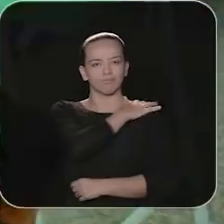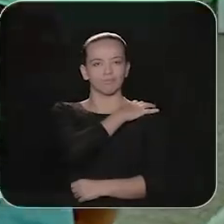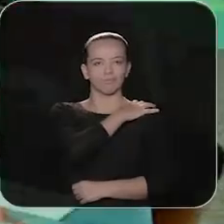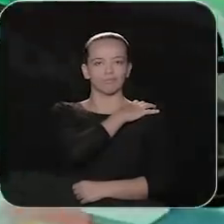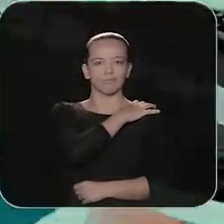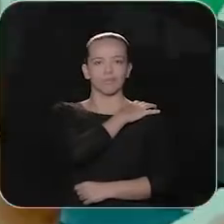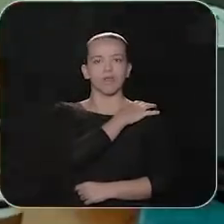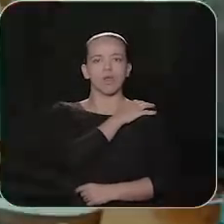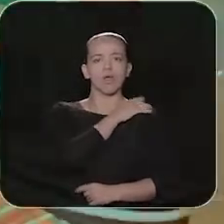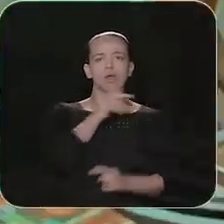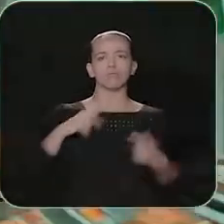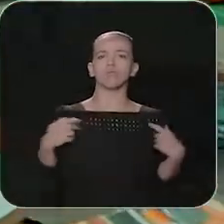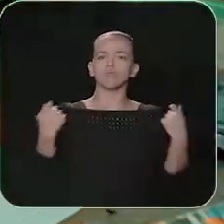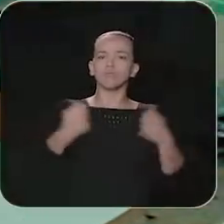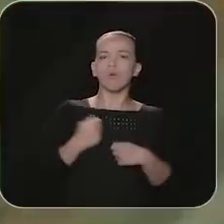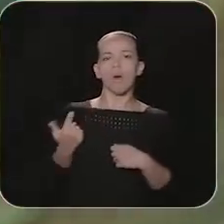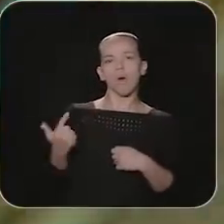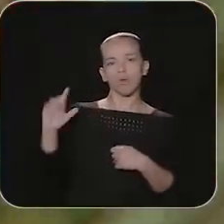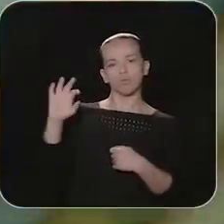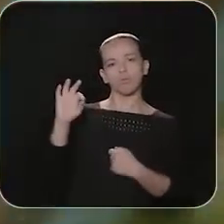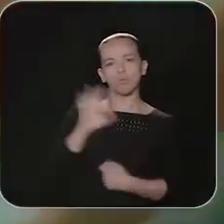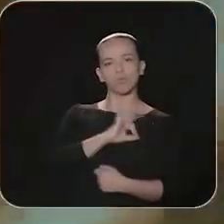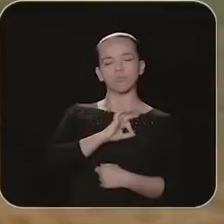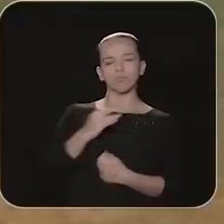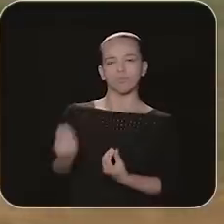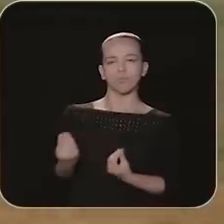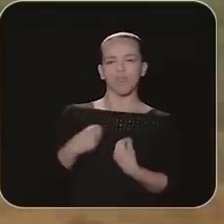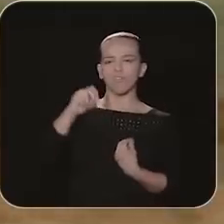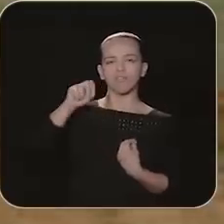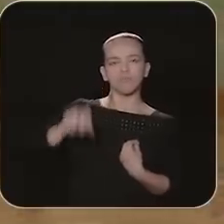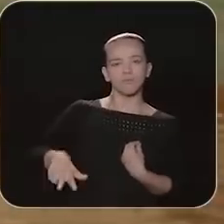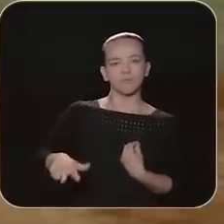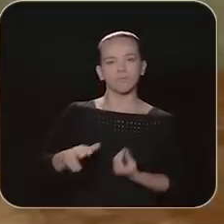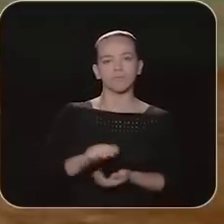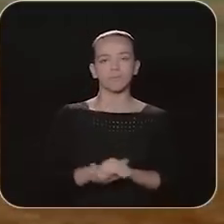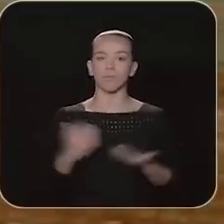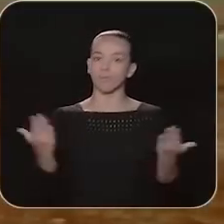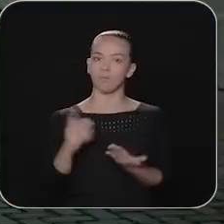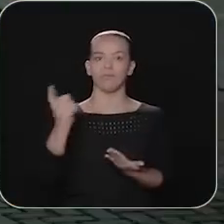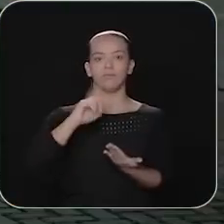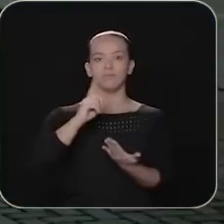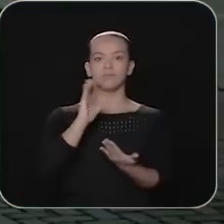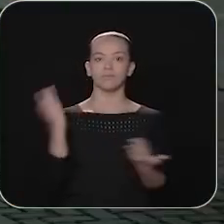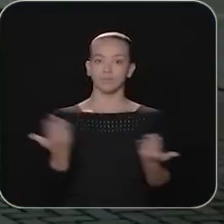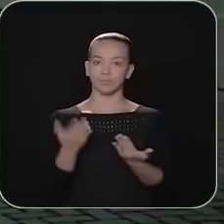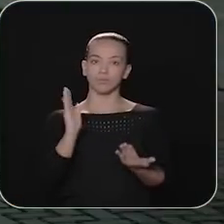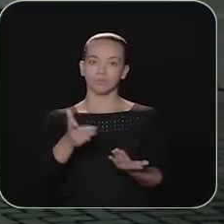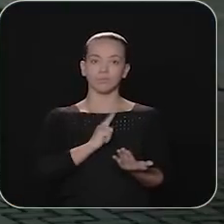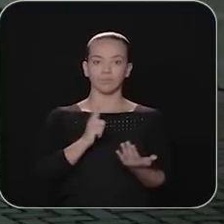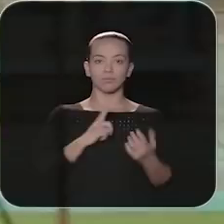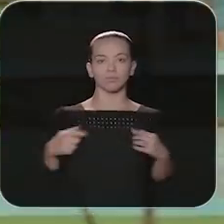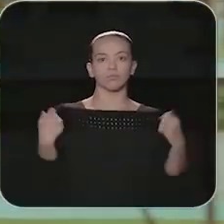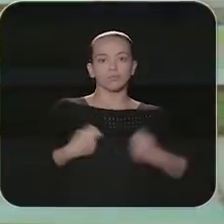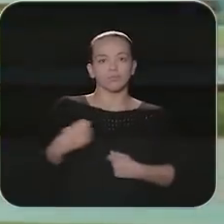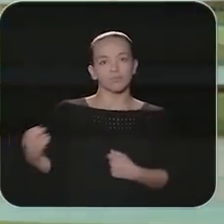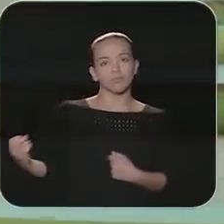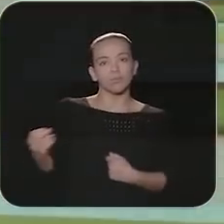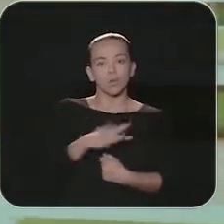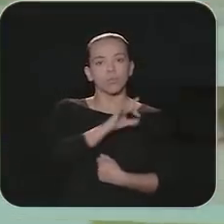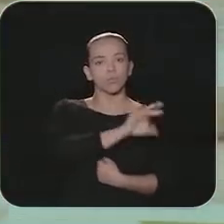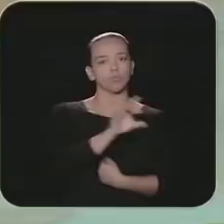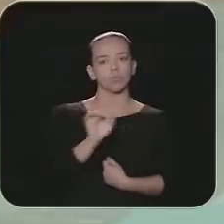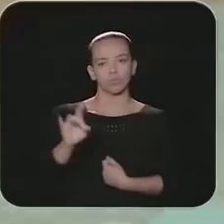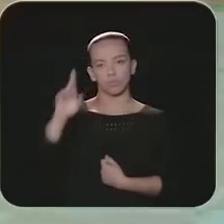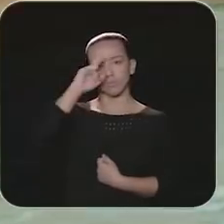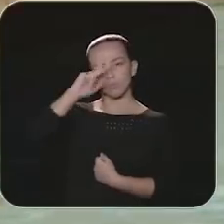toda. Assim como a escola da Lorena, mais de 265 escolas estaduais receberam melhorias.